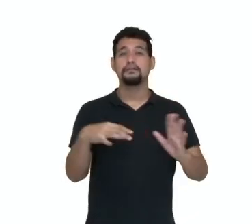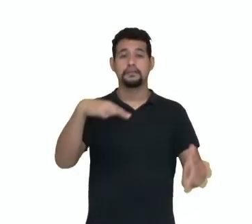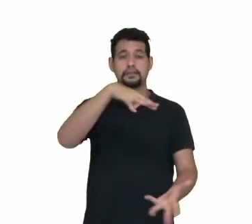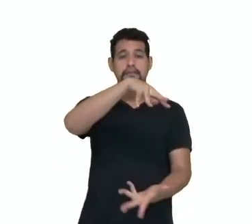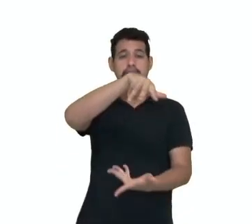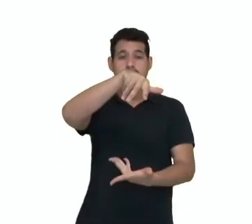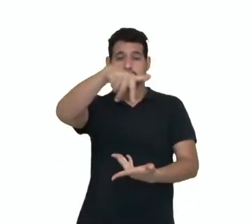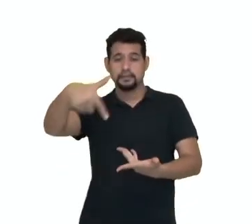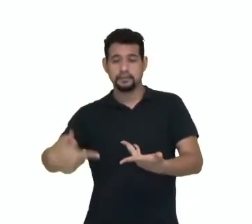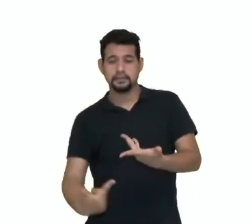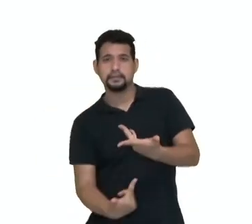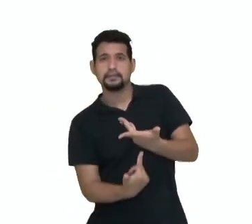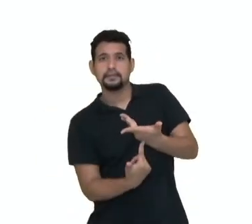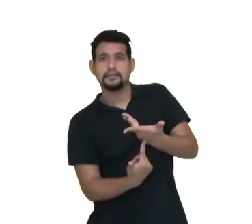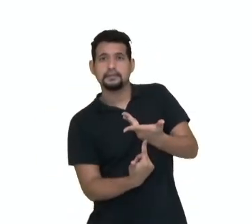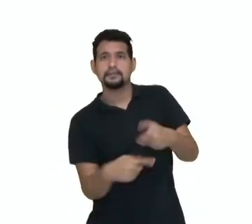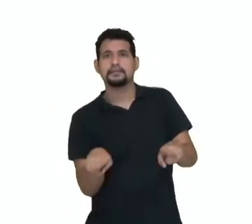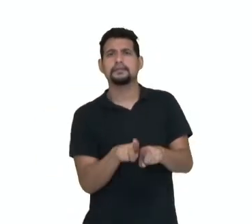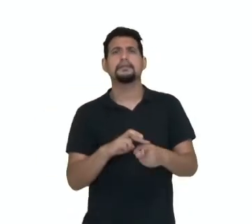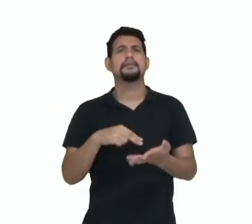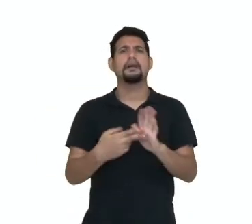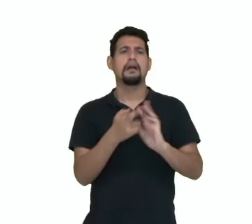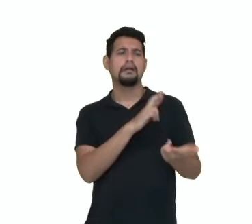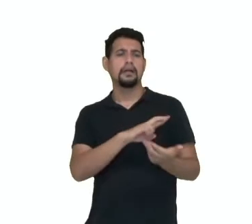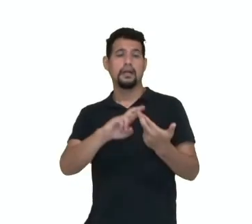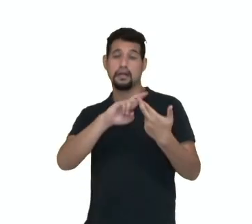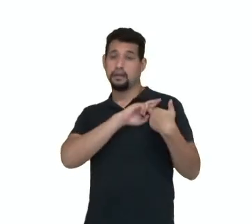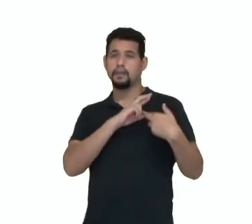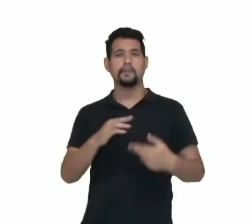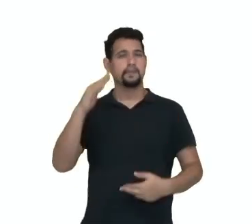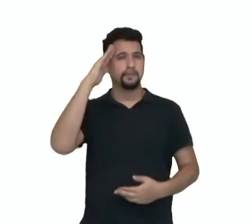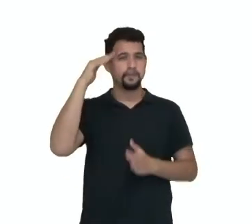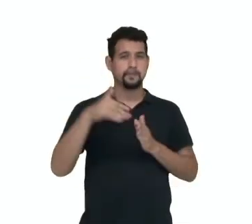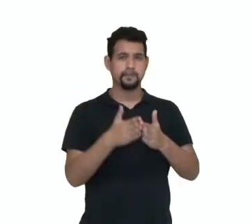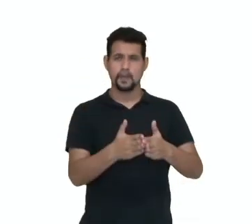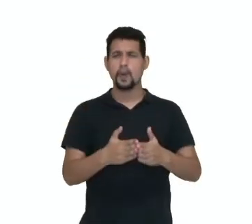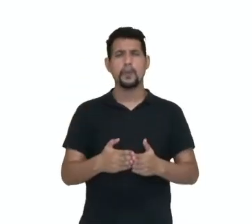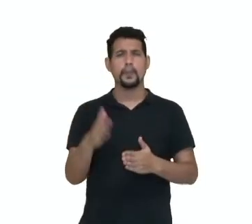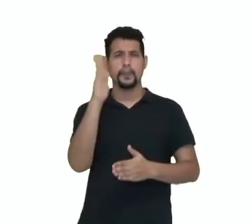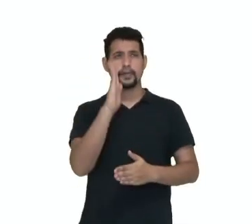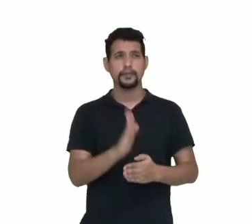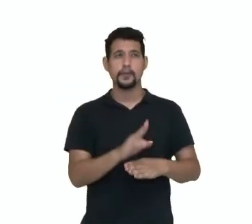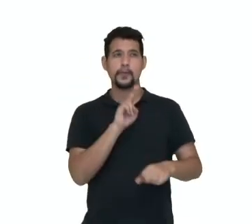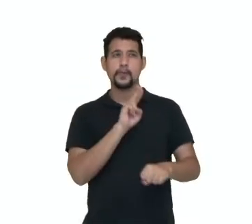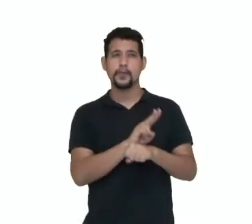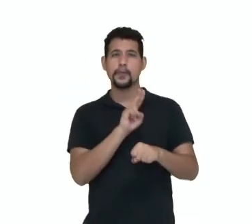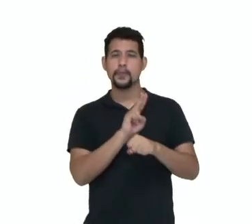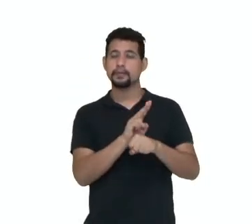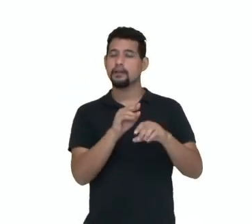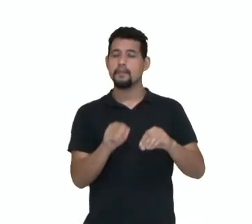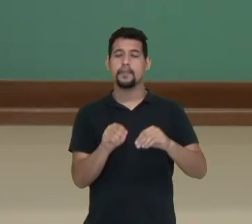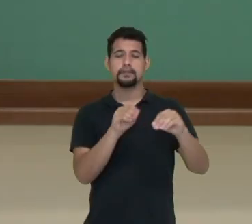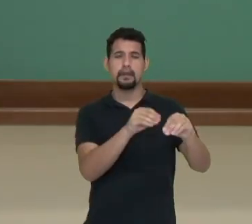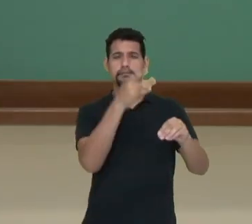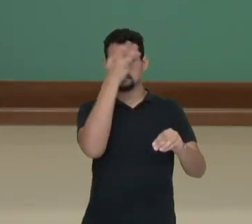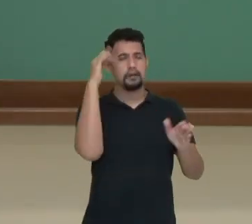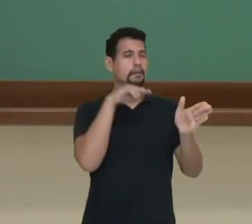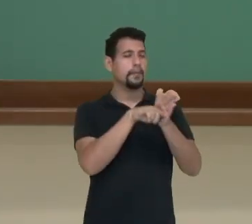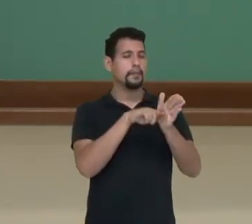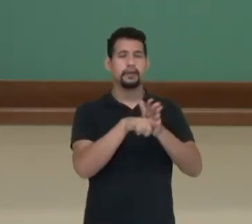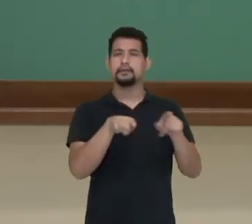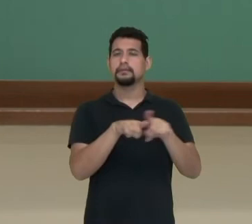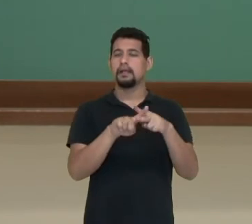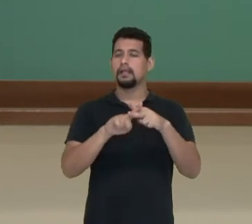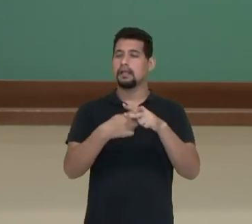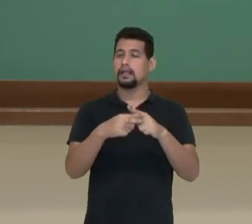de pesquisa científica sob a responsabilidade da Marinha do Brasil, eles que cuidam do transporte de cientistas e da manutenção